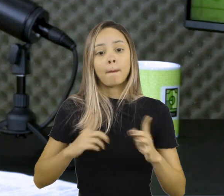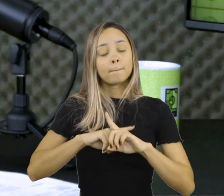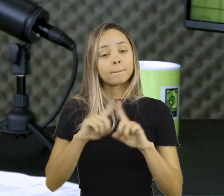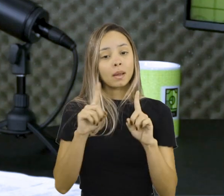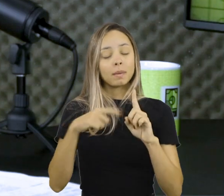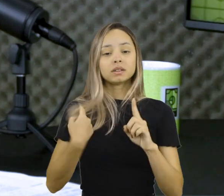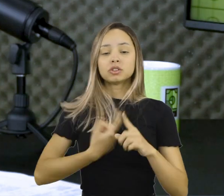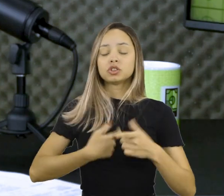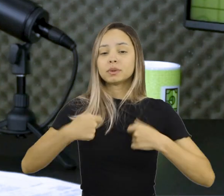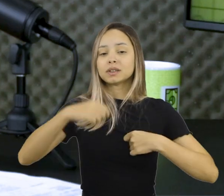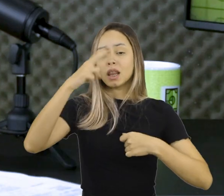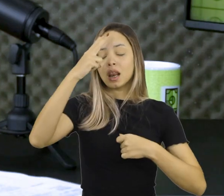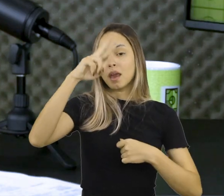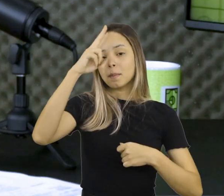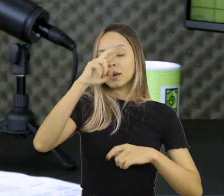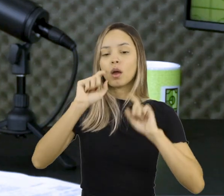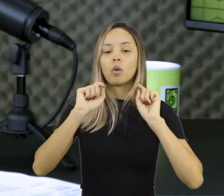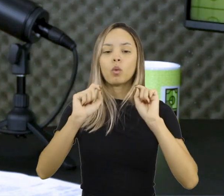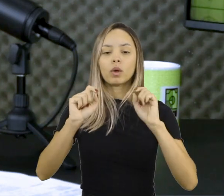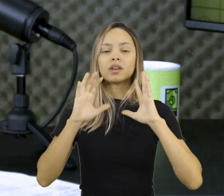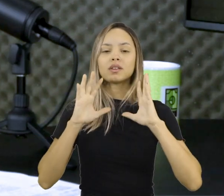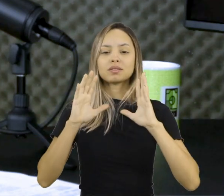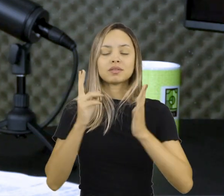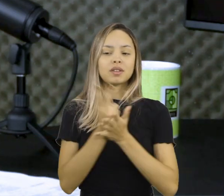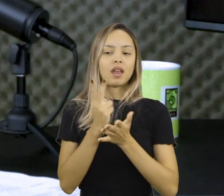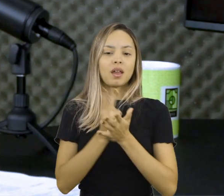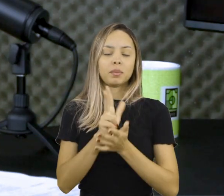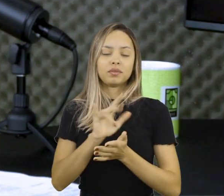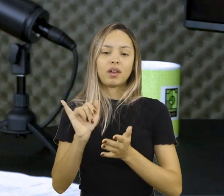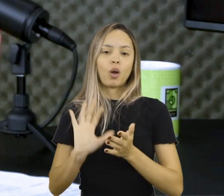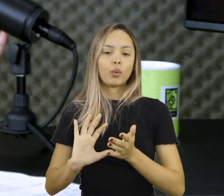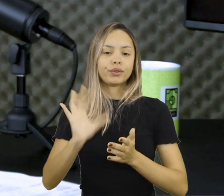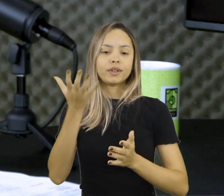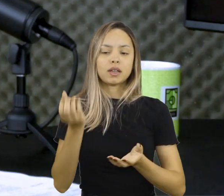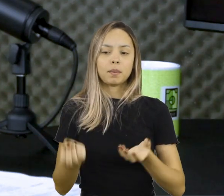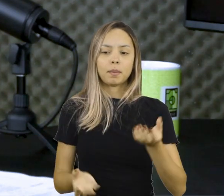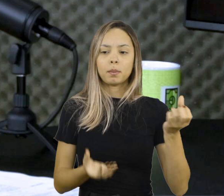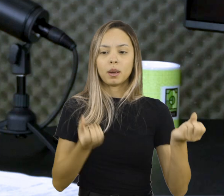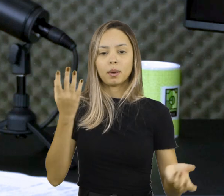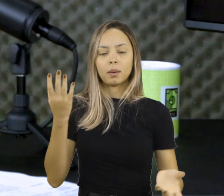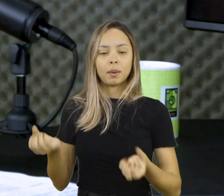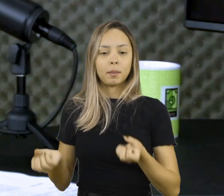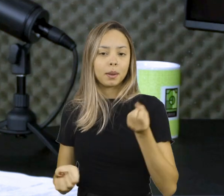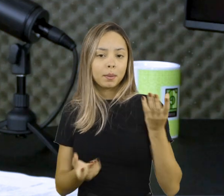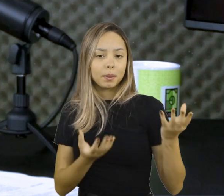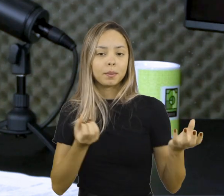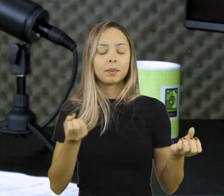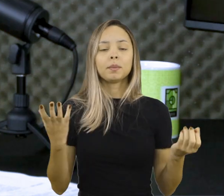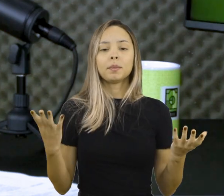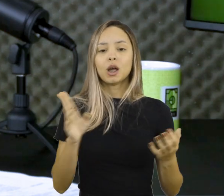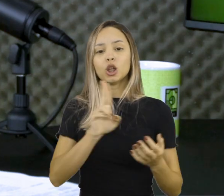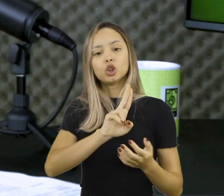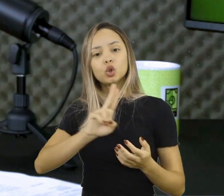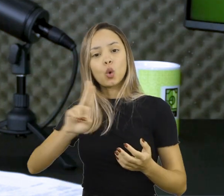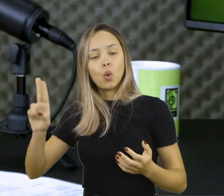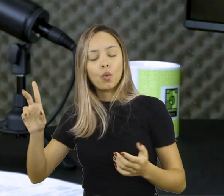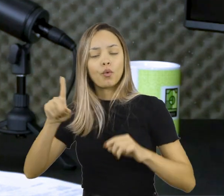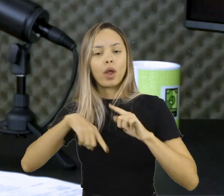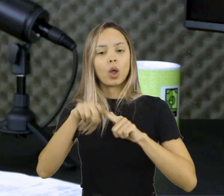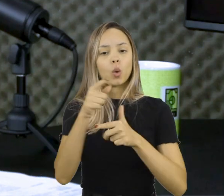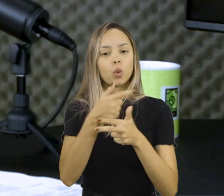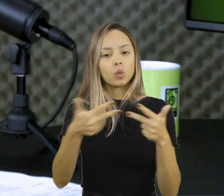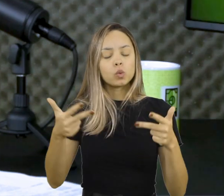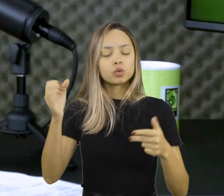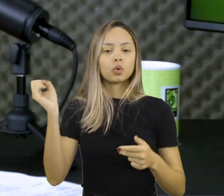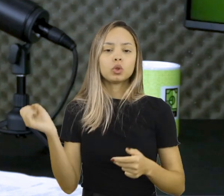preciso lembrar o seguinte toda hora vai aparecer um recurso novo toda hora vai aparecer uma nomenclatura nova e a